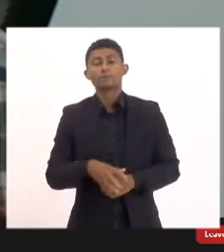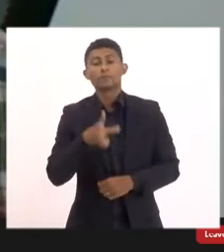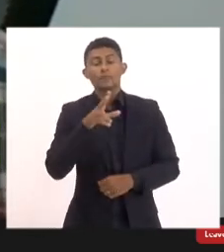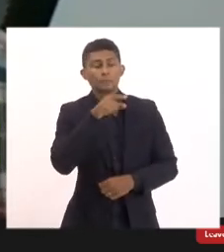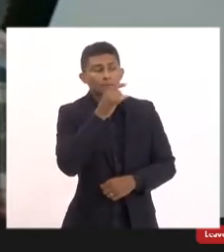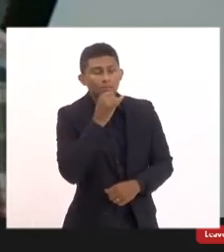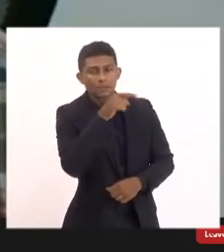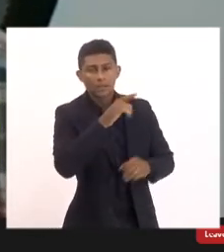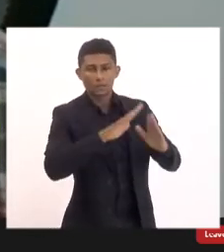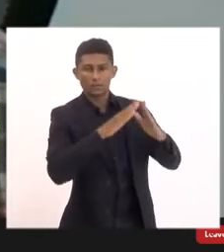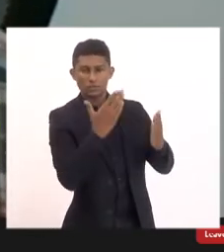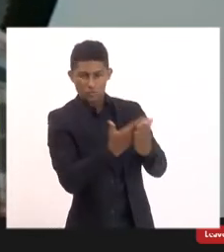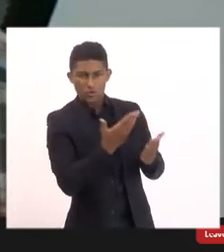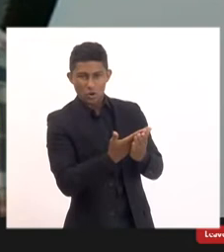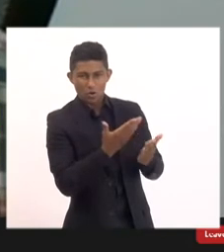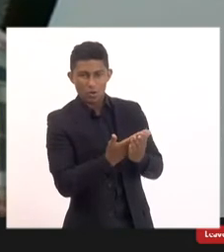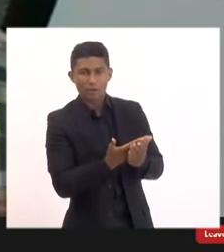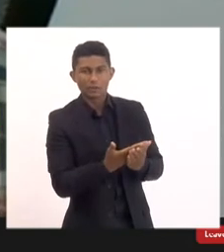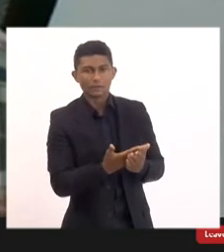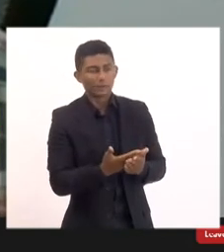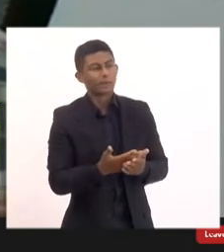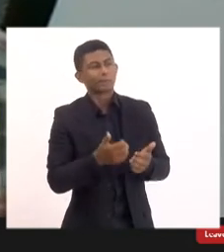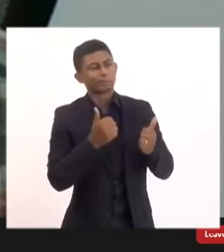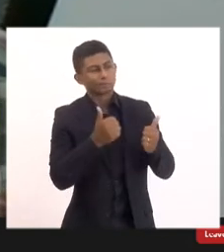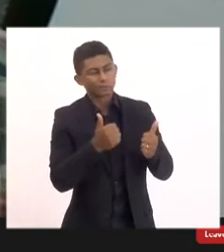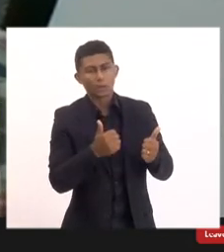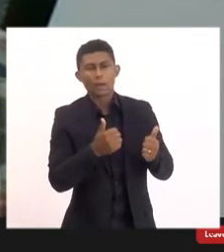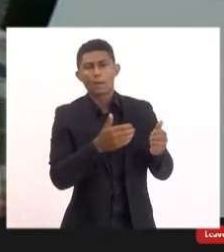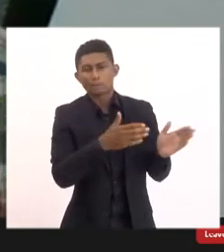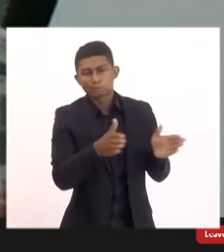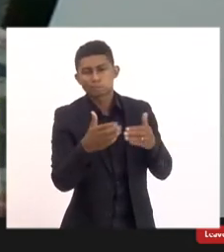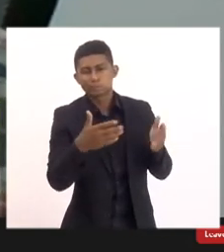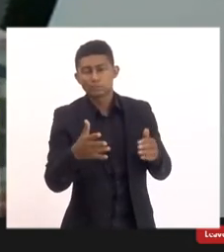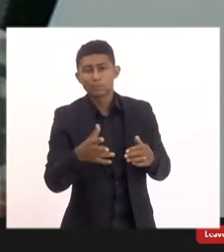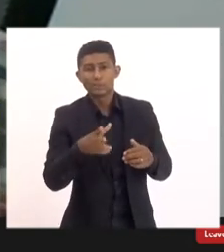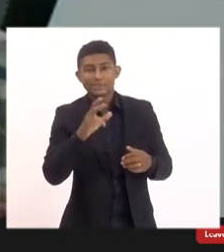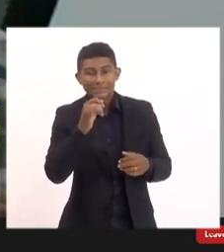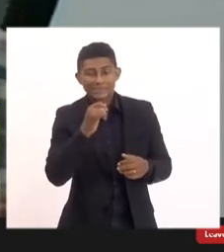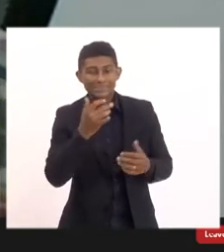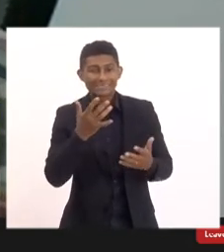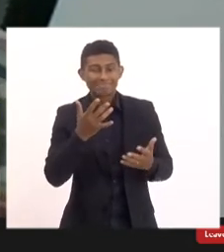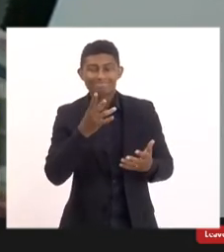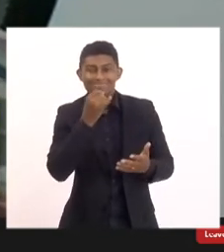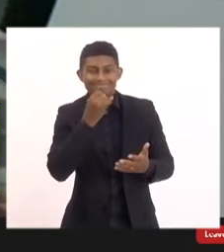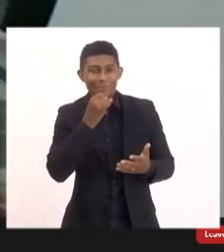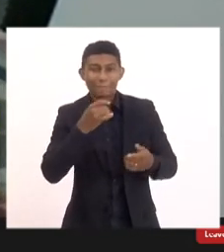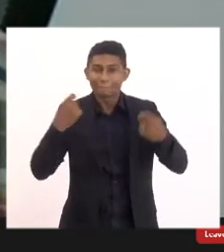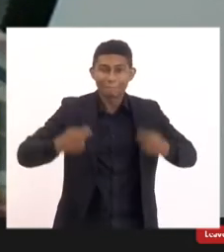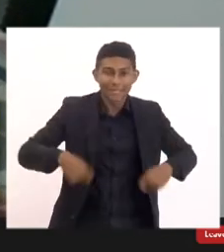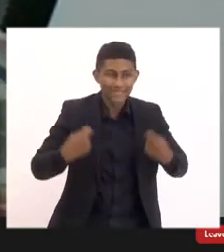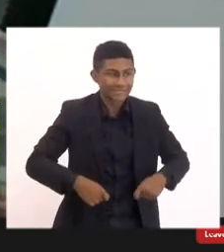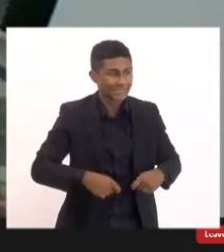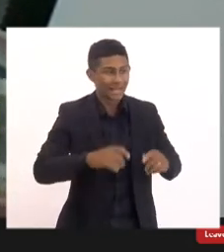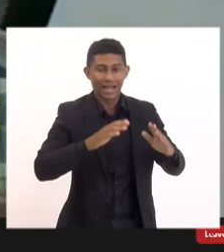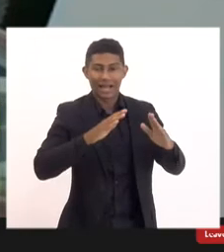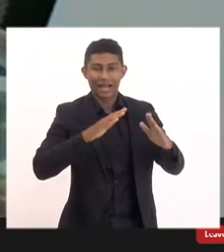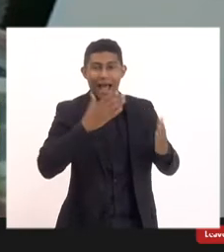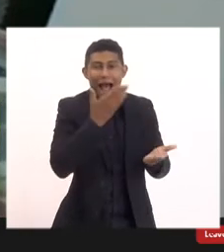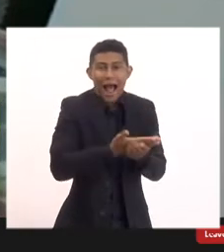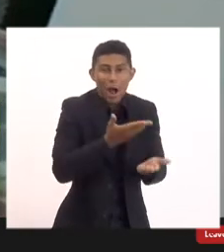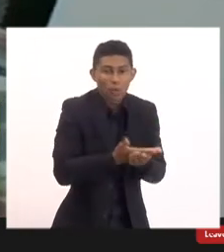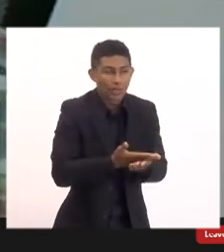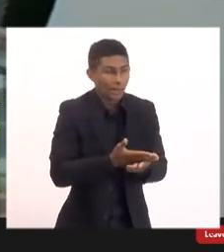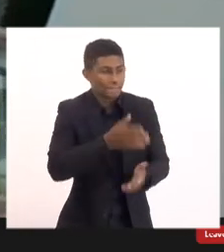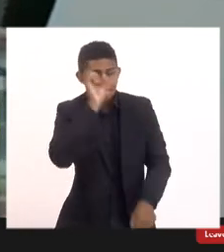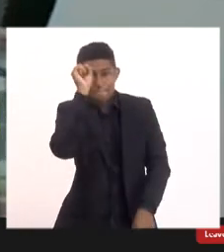a gente tem discutido bastante isso aqui na Fiocruz, tem uma proposta de um protocolo que a gente suspenda a